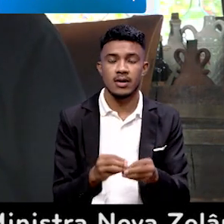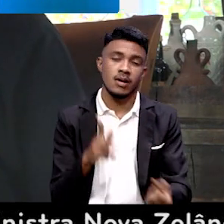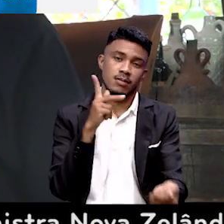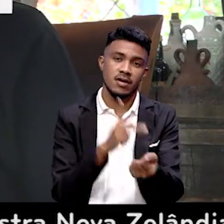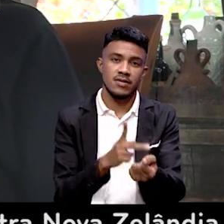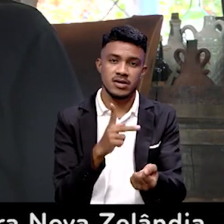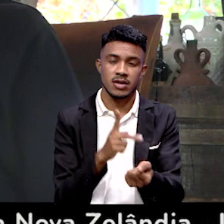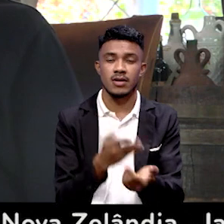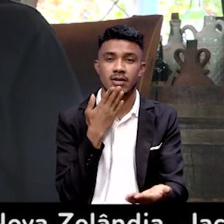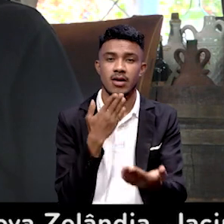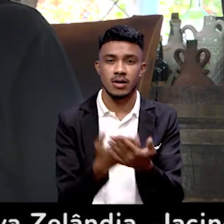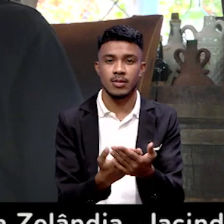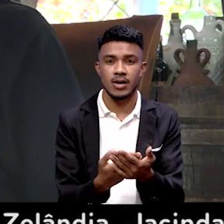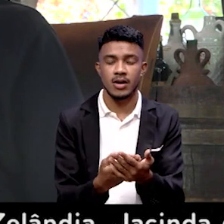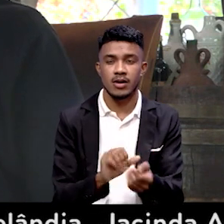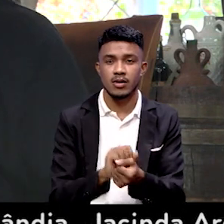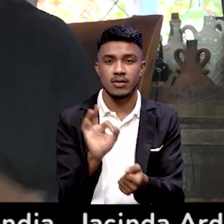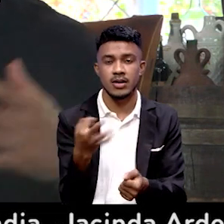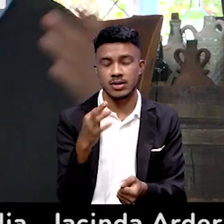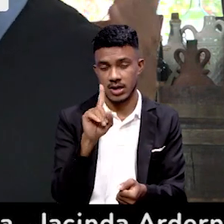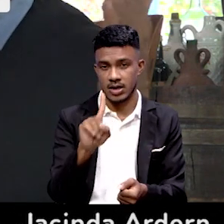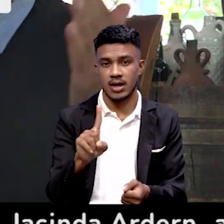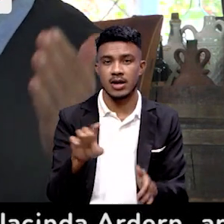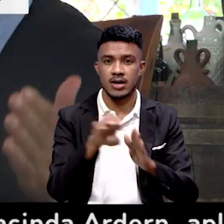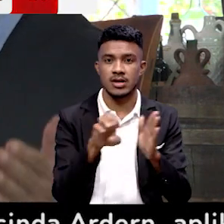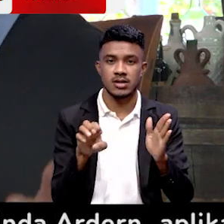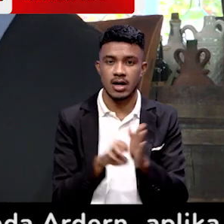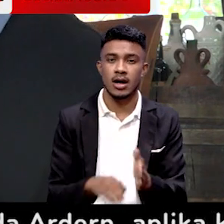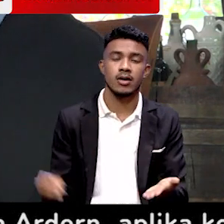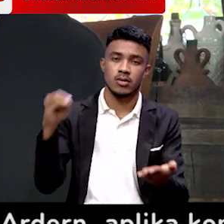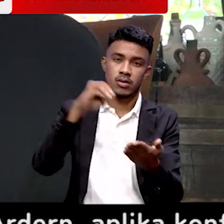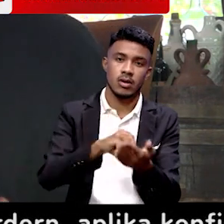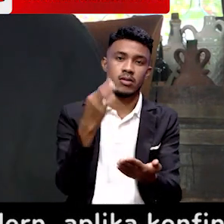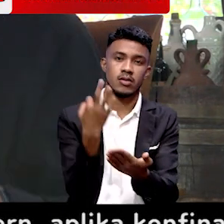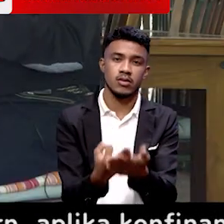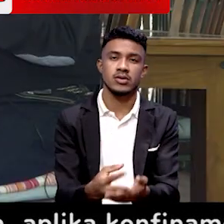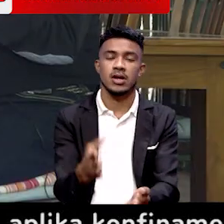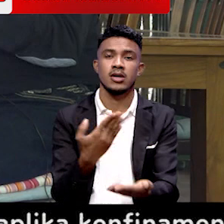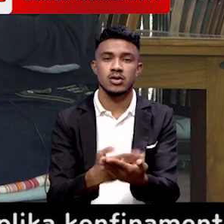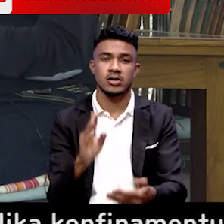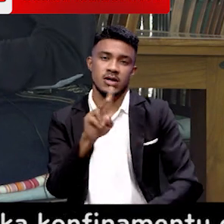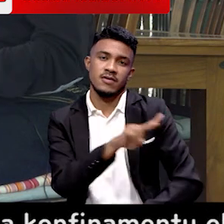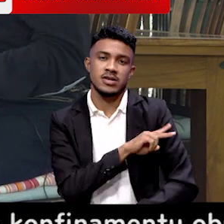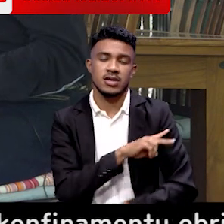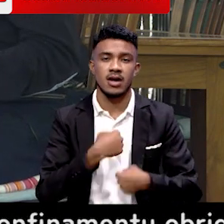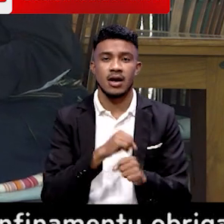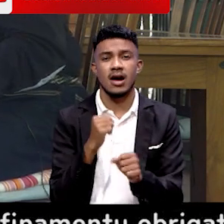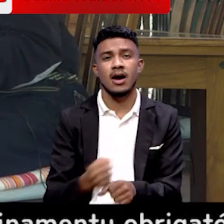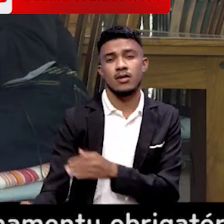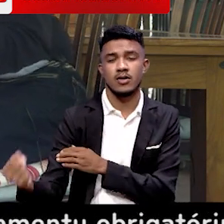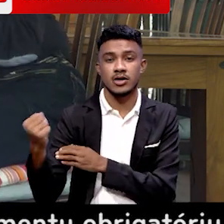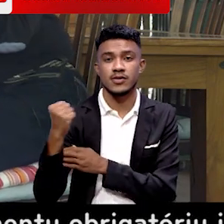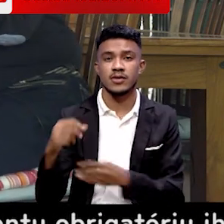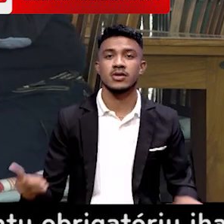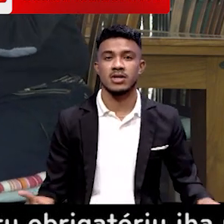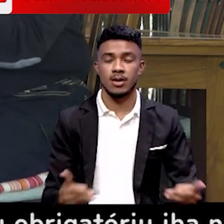prevenção de aglio para Covid, mas que não é Estado, tal ossan só essa vacina. Há o esforço de